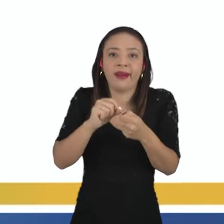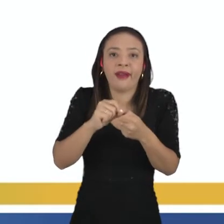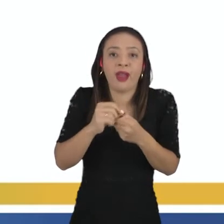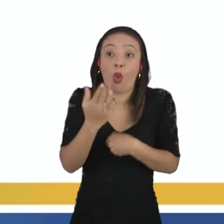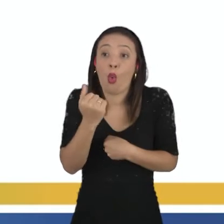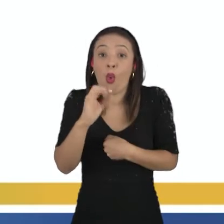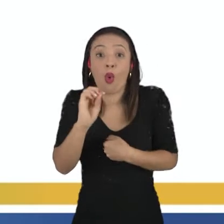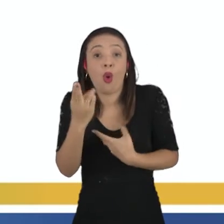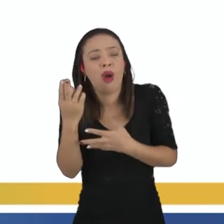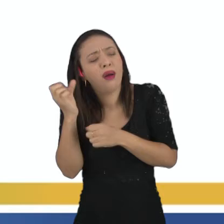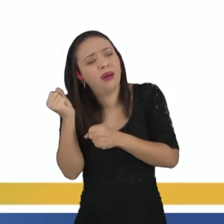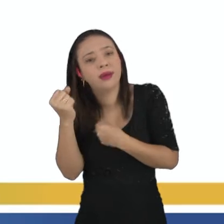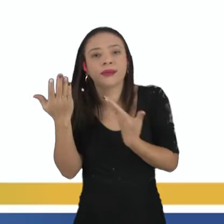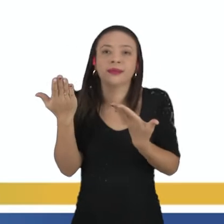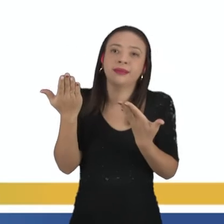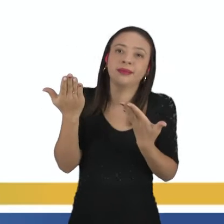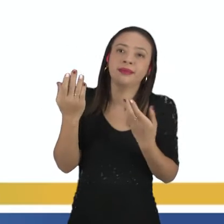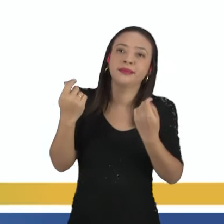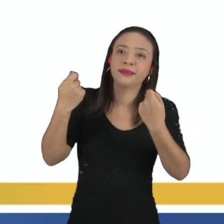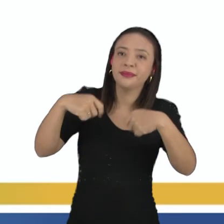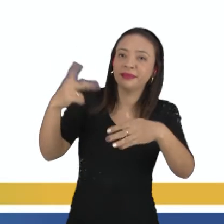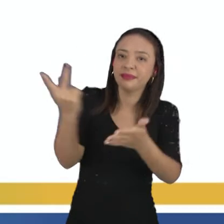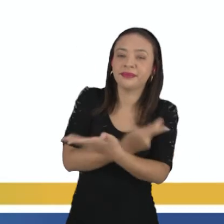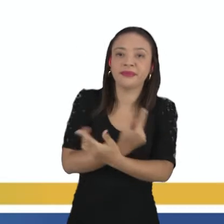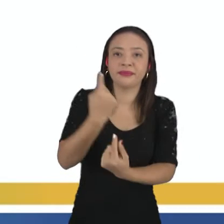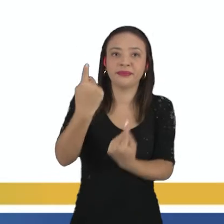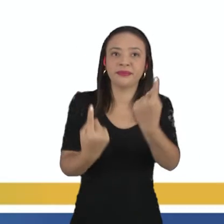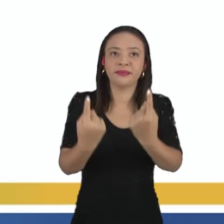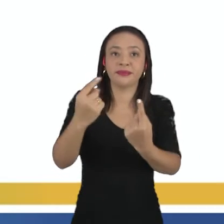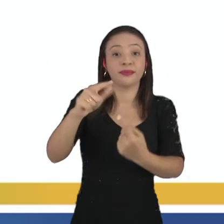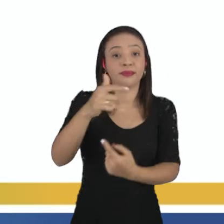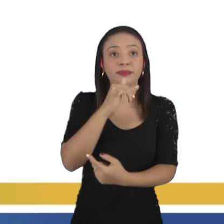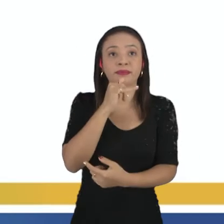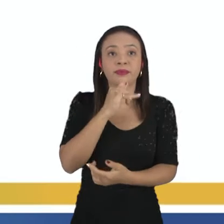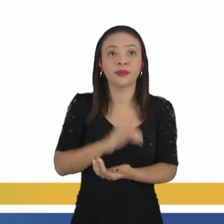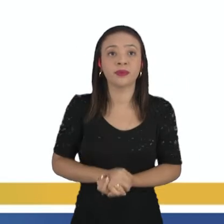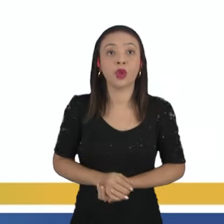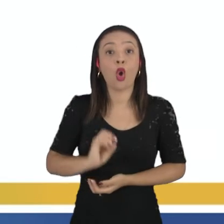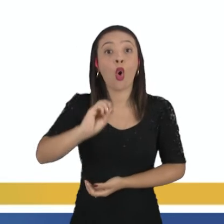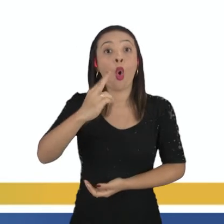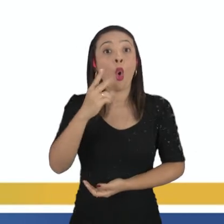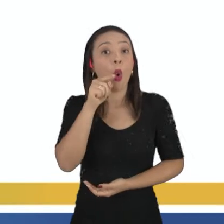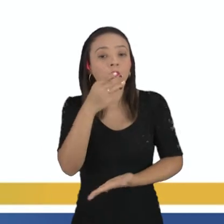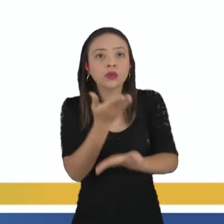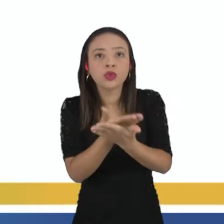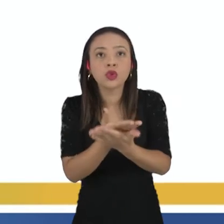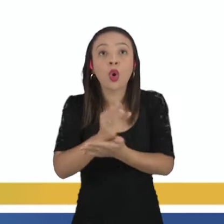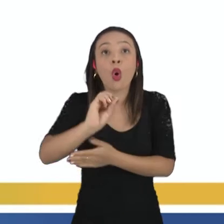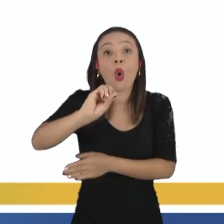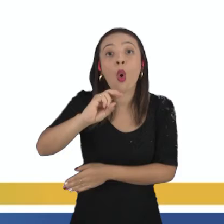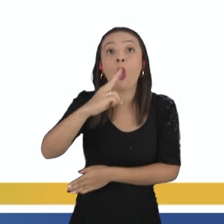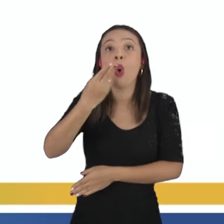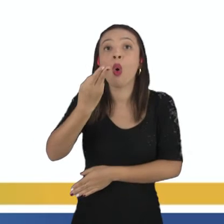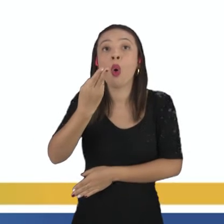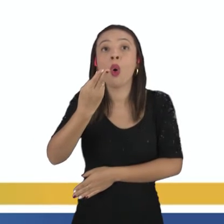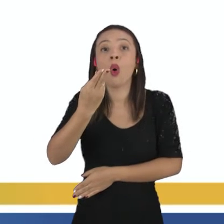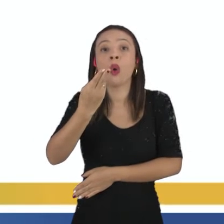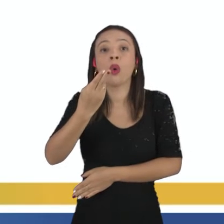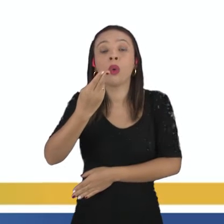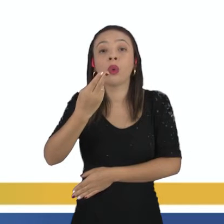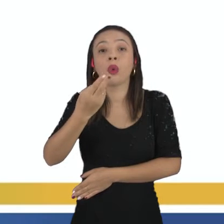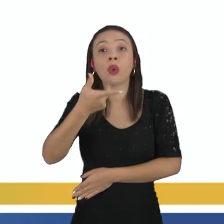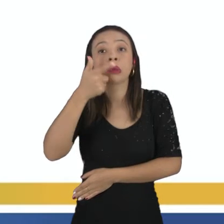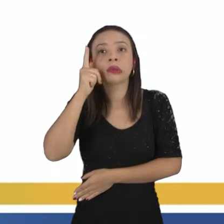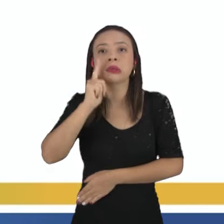é uma alternância de situações. Outro exemplo, ou você estuda ou arruma um